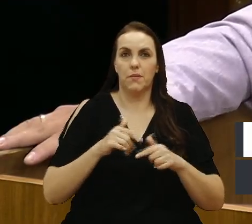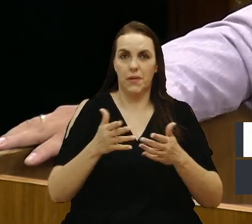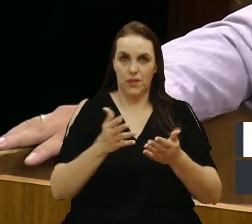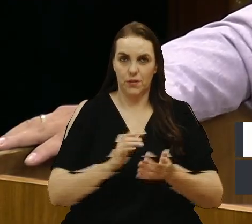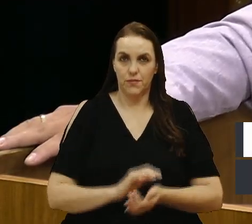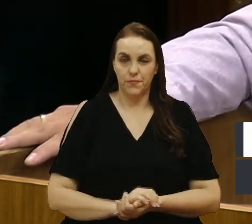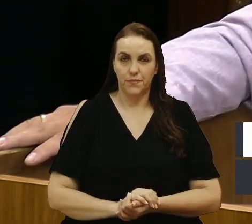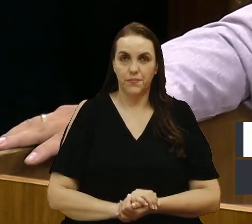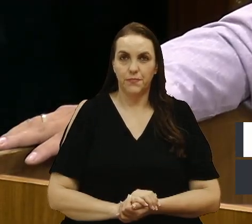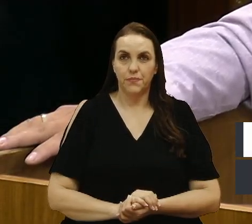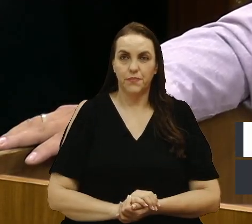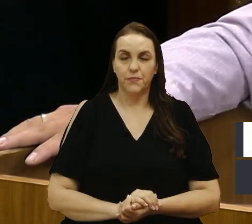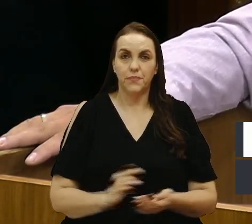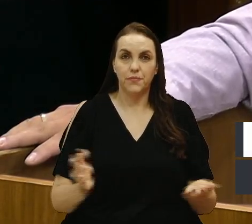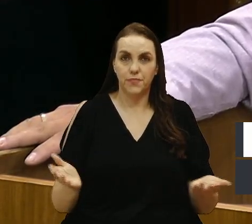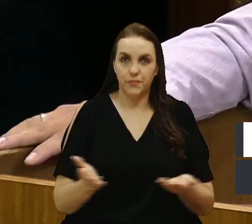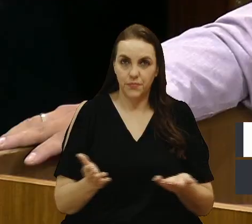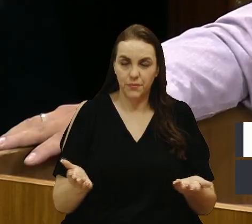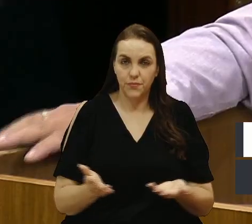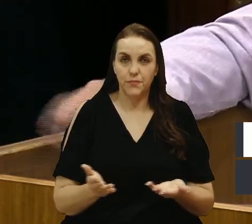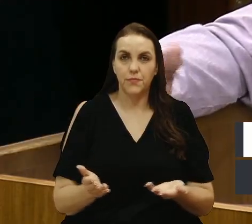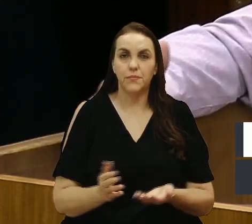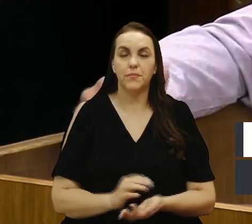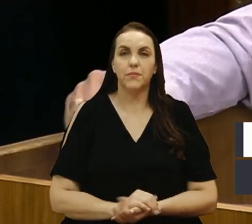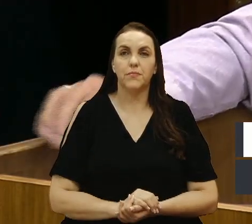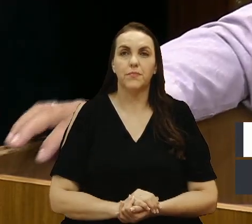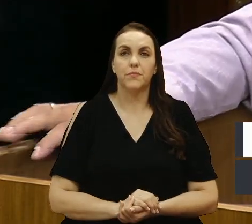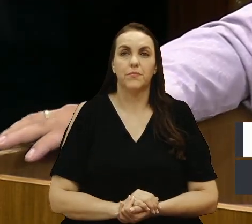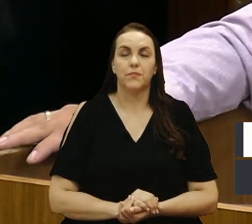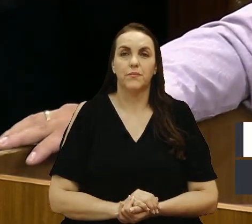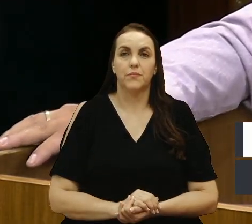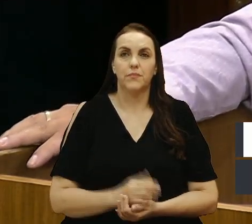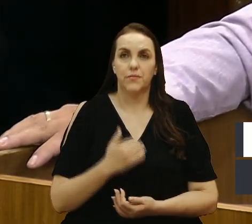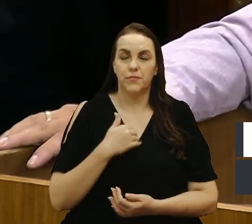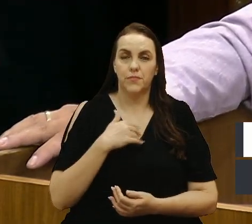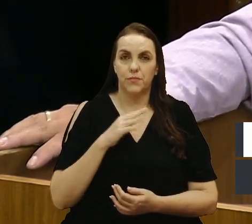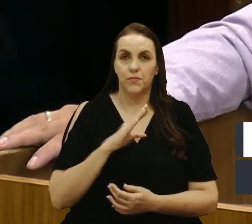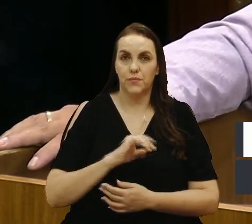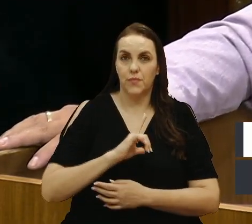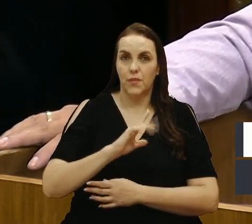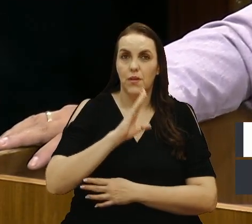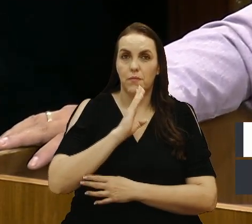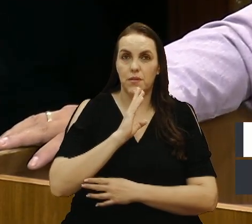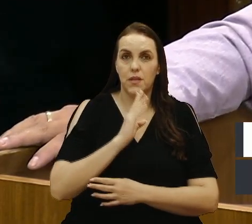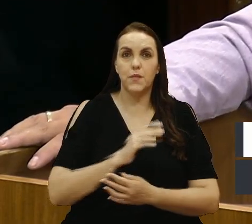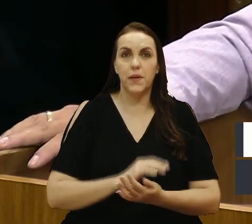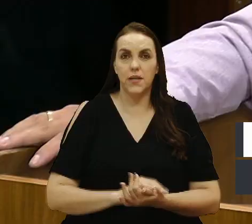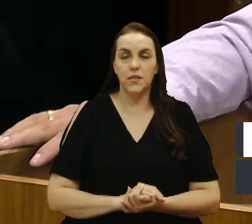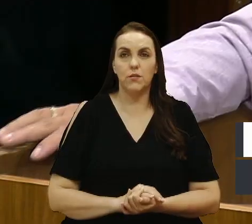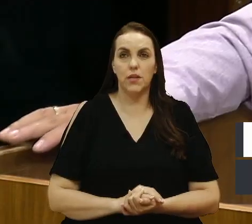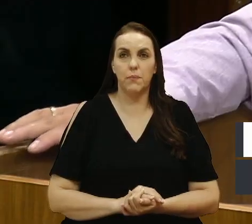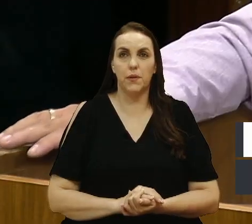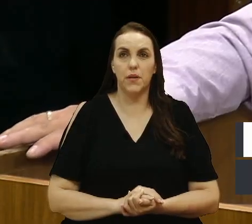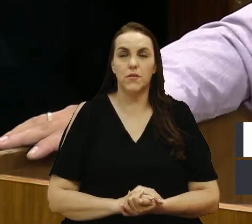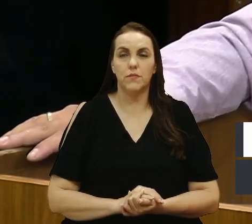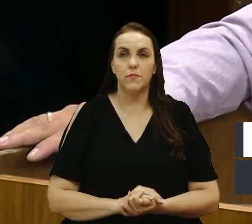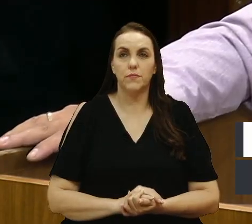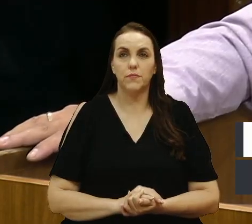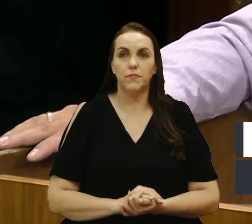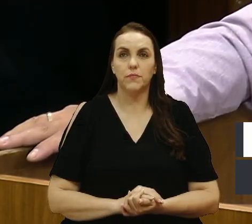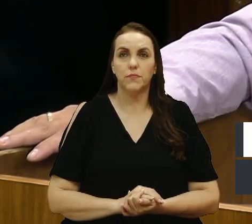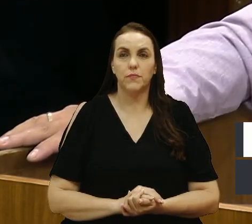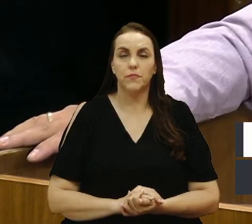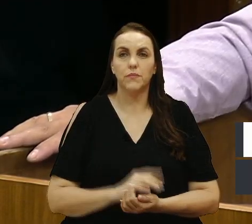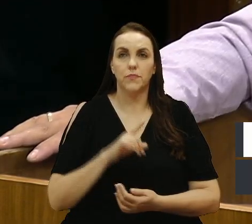trabalhador, hoje, eu tenho esse conhecimento que 60% dos trabalhadores